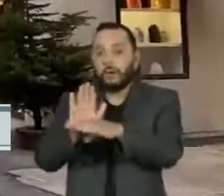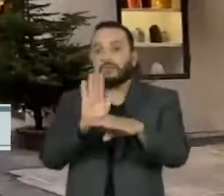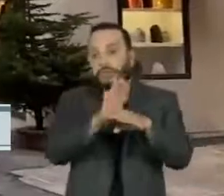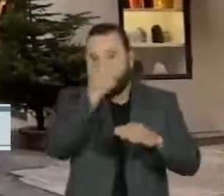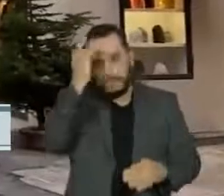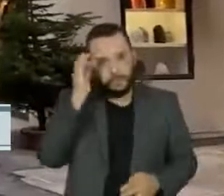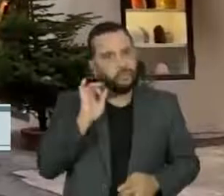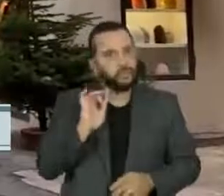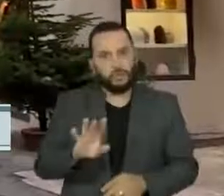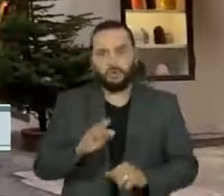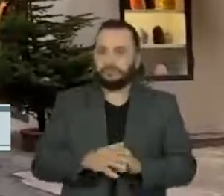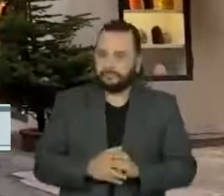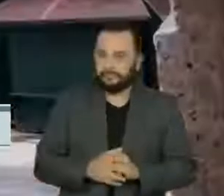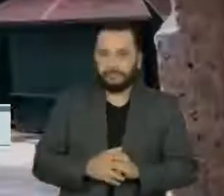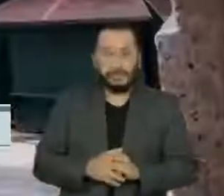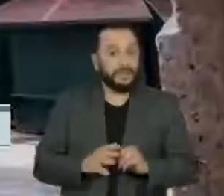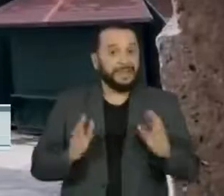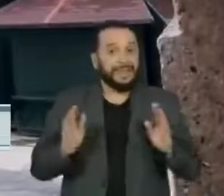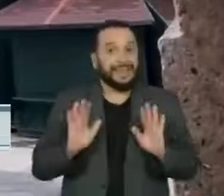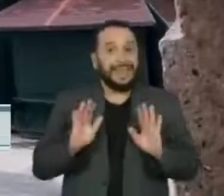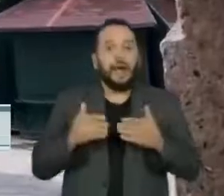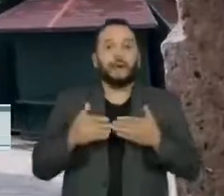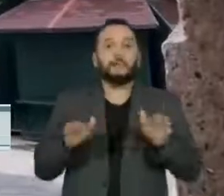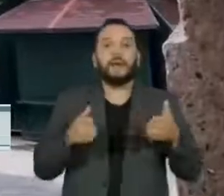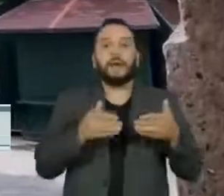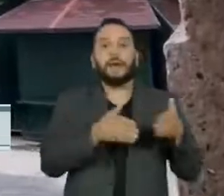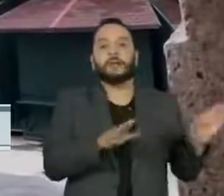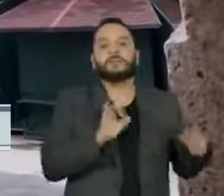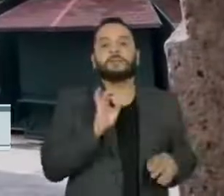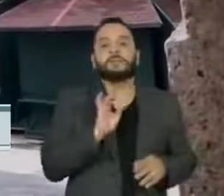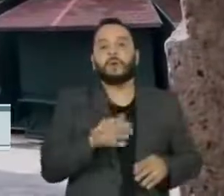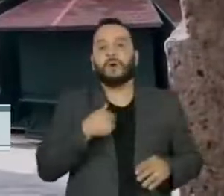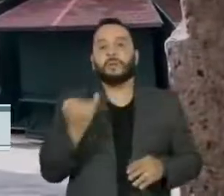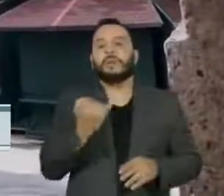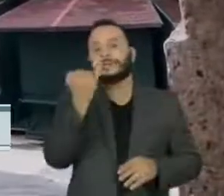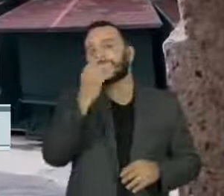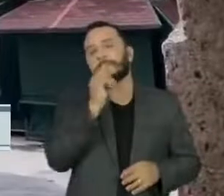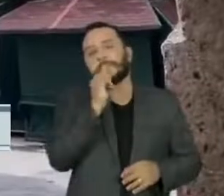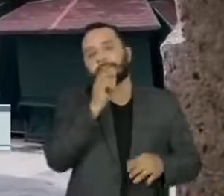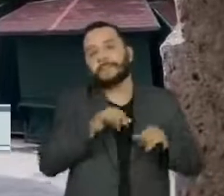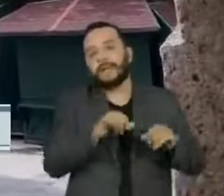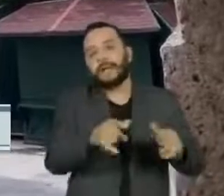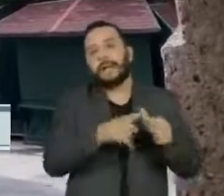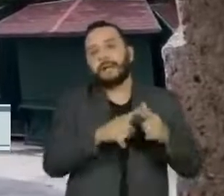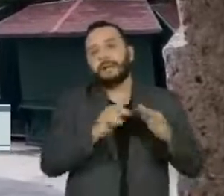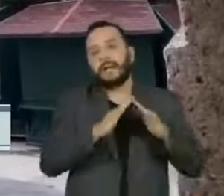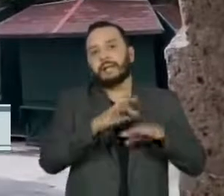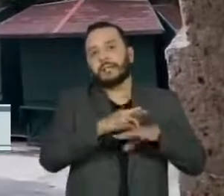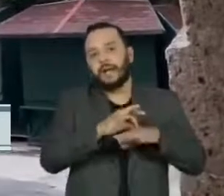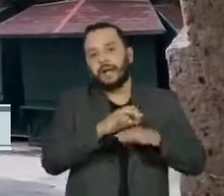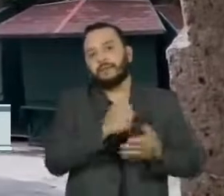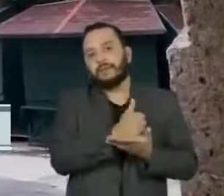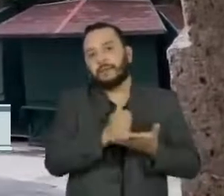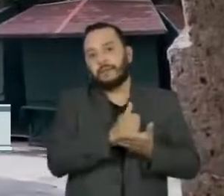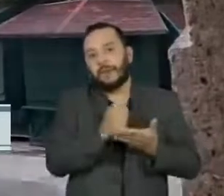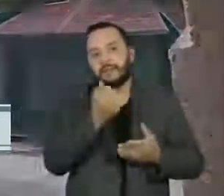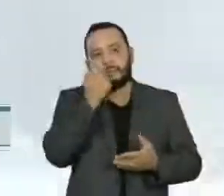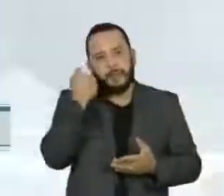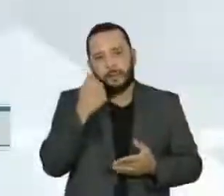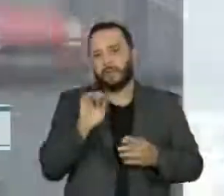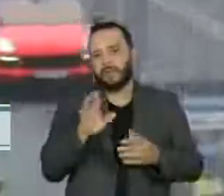de assistência. Só permanecem abertos serviços essenciais, como supermercados, açougues, farmácias e